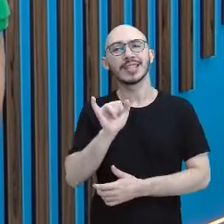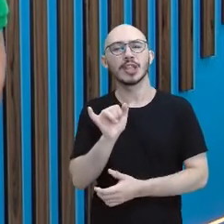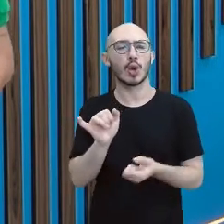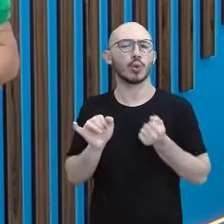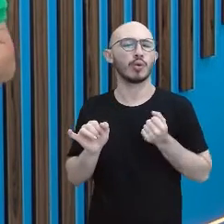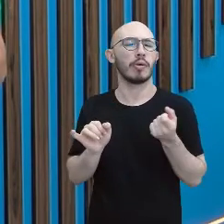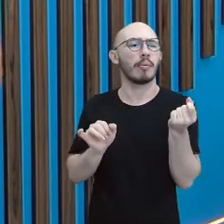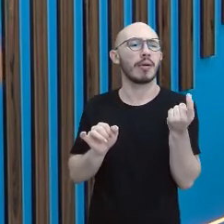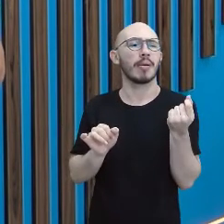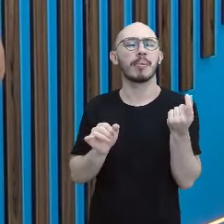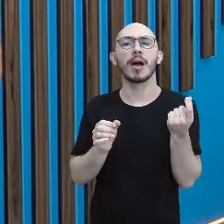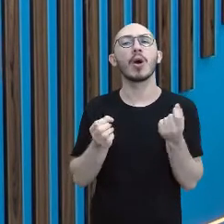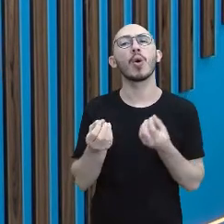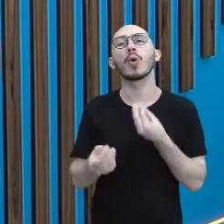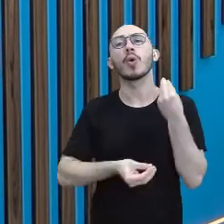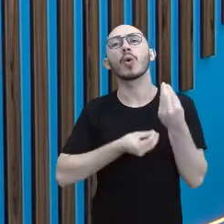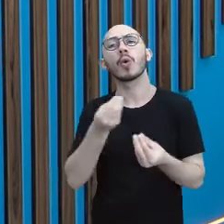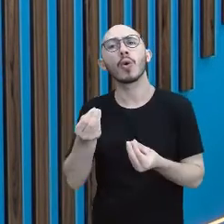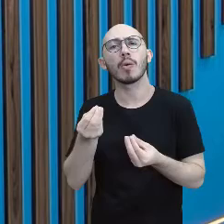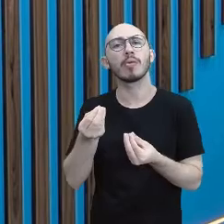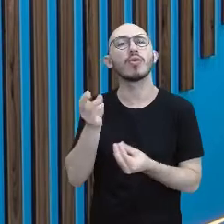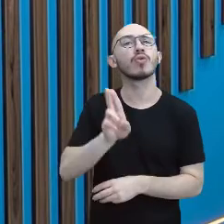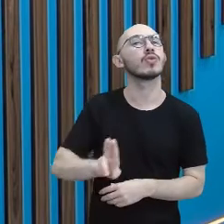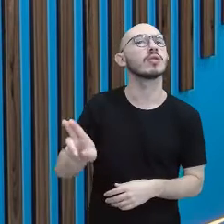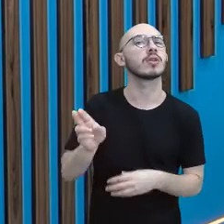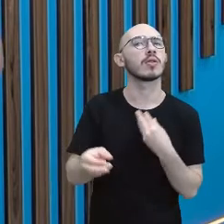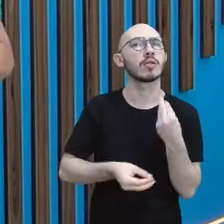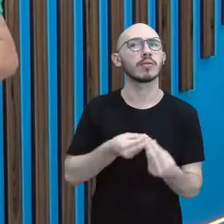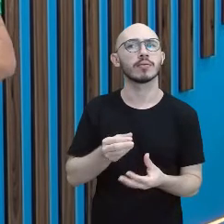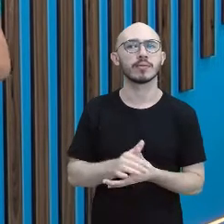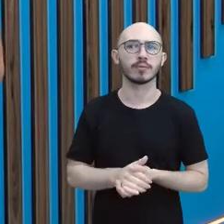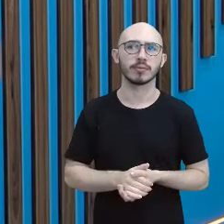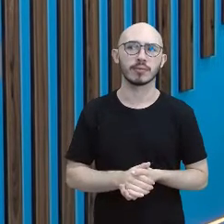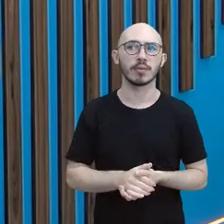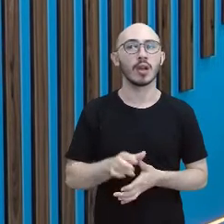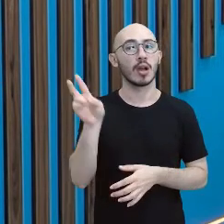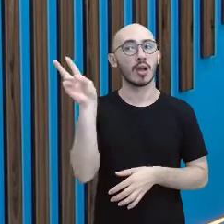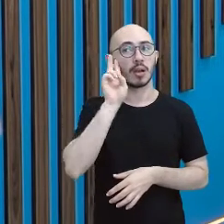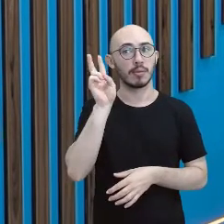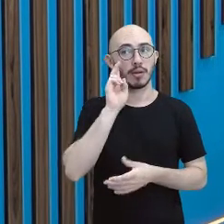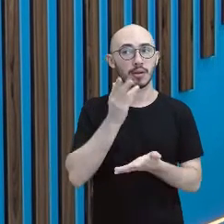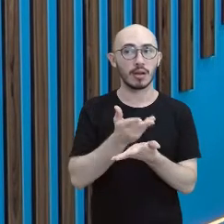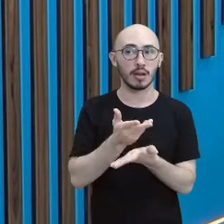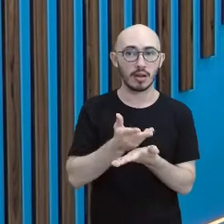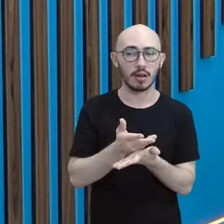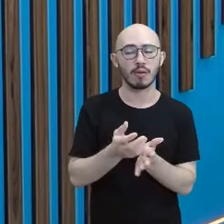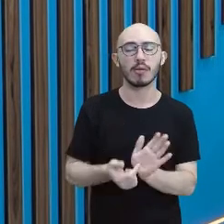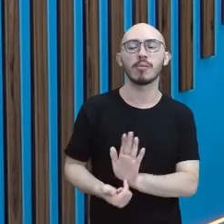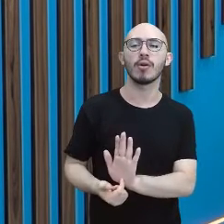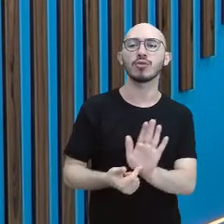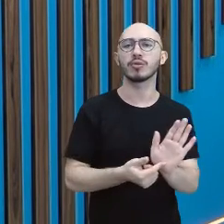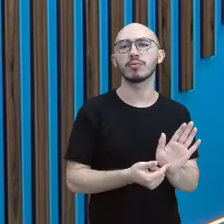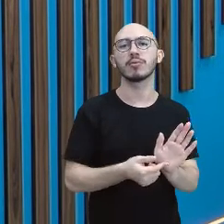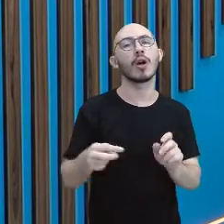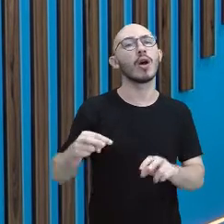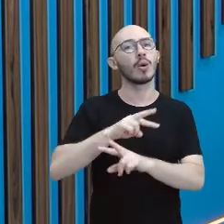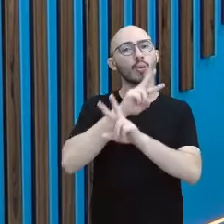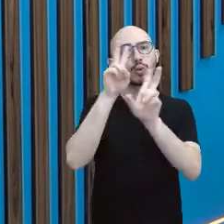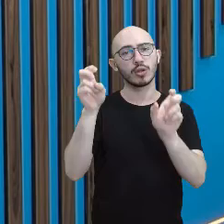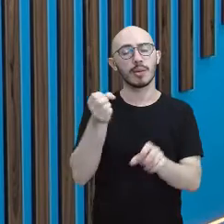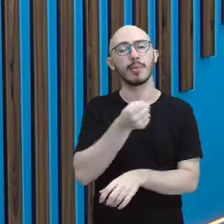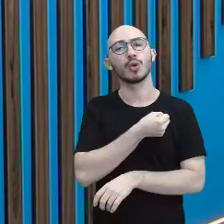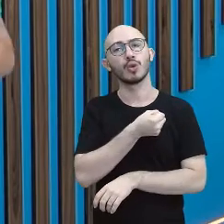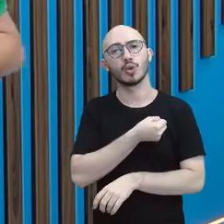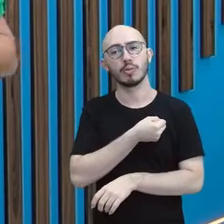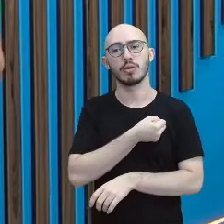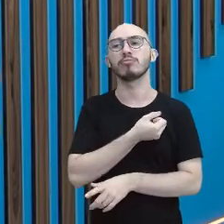muito pequeno, como é que a gente faz essa manipulação, tá certo? Então, lembrando que na aula de hoje a gente trouxe para a discussão o que são esses